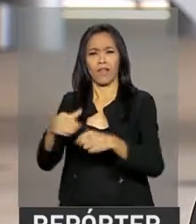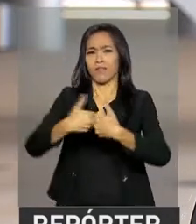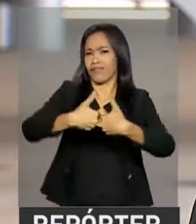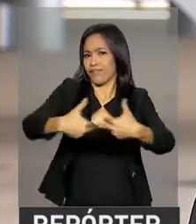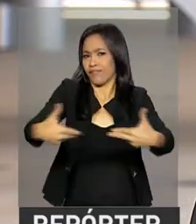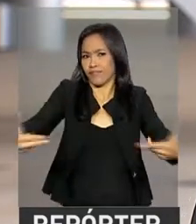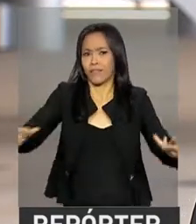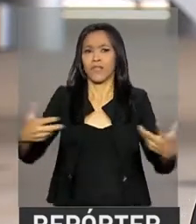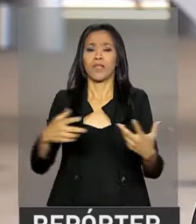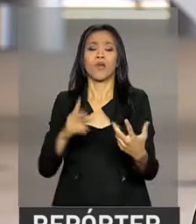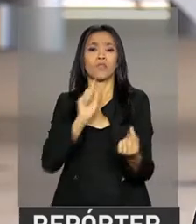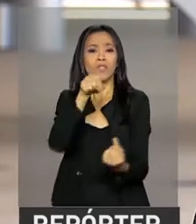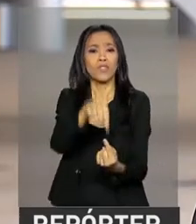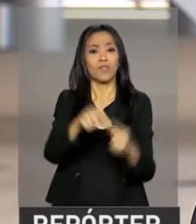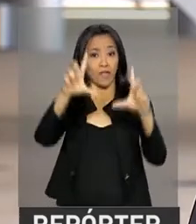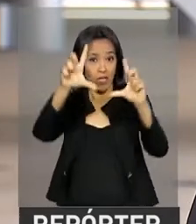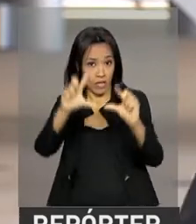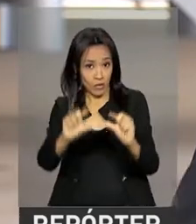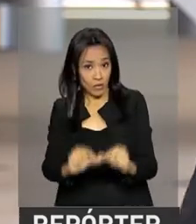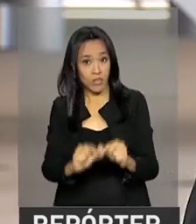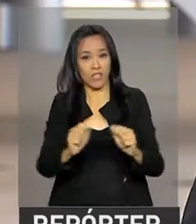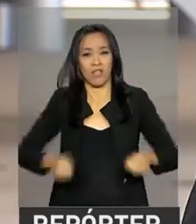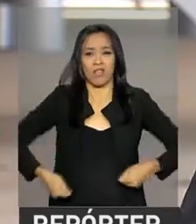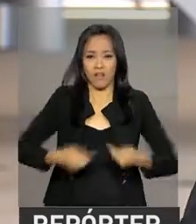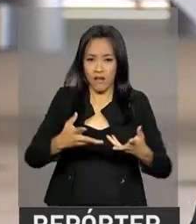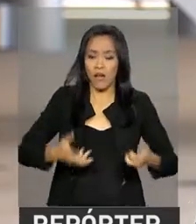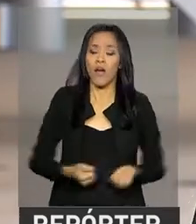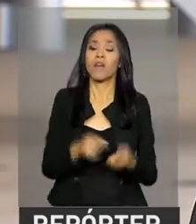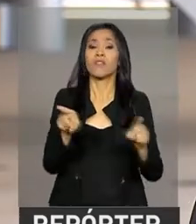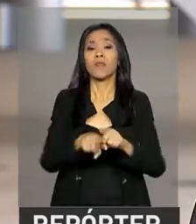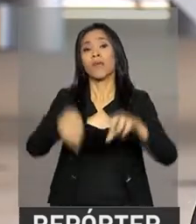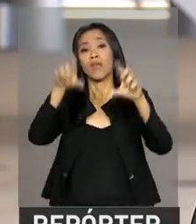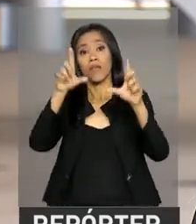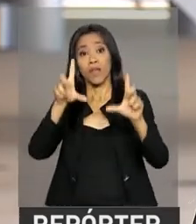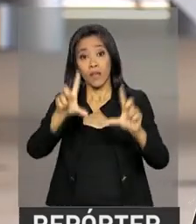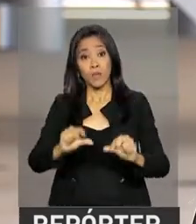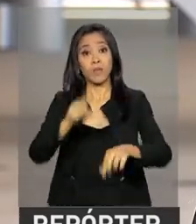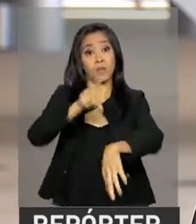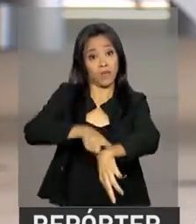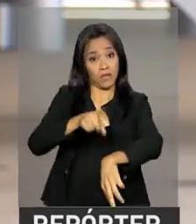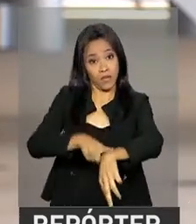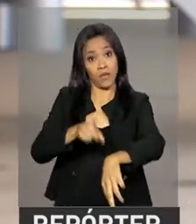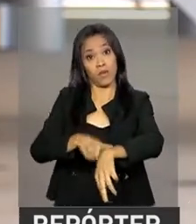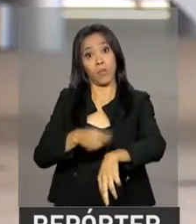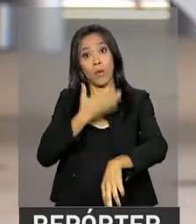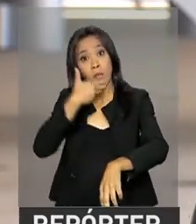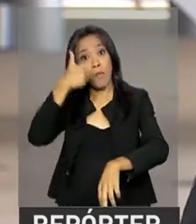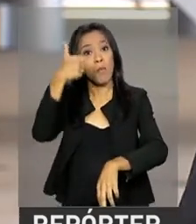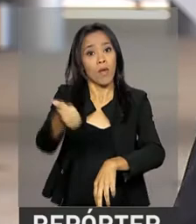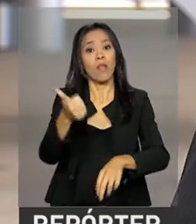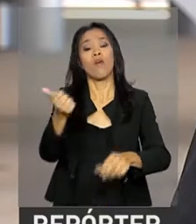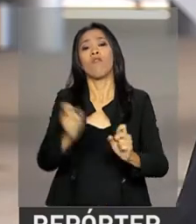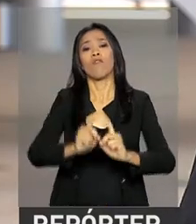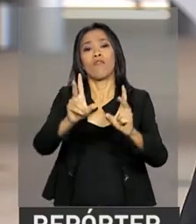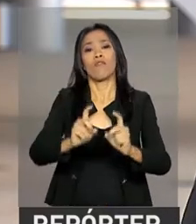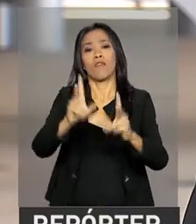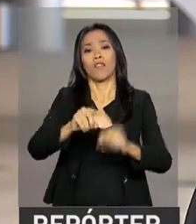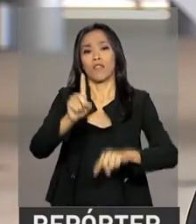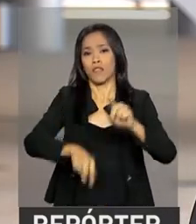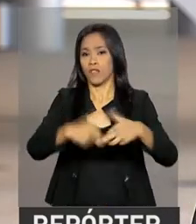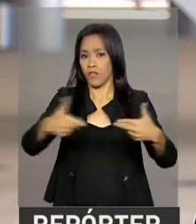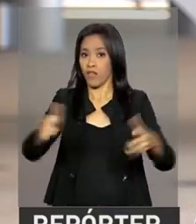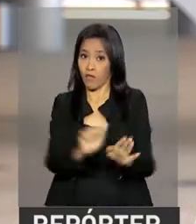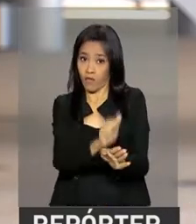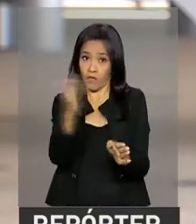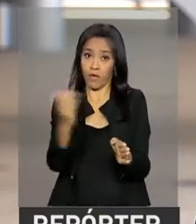objetivo de reduzir custos, prazos e também de melhorar a competitividade do produto brasileiro no exterior. Esse